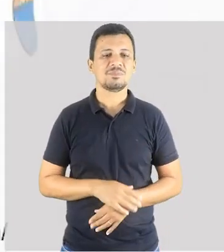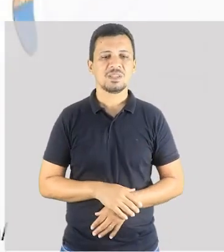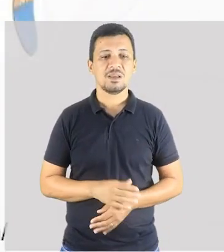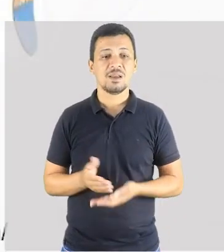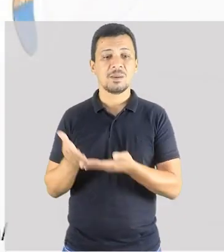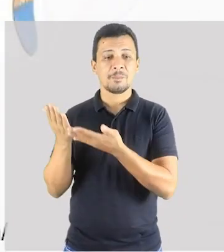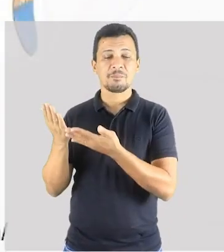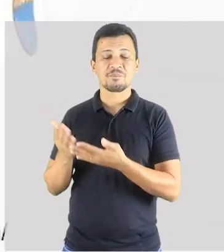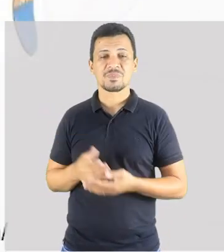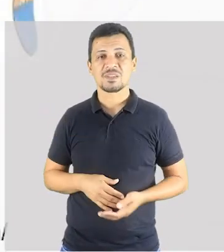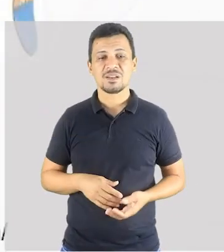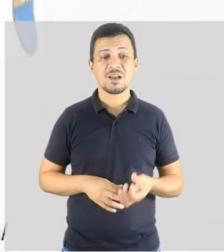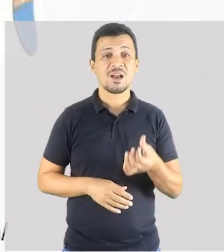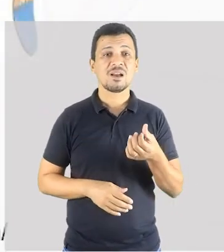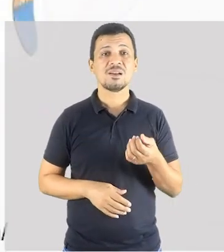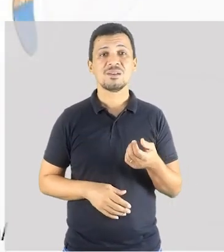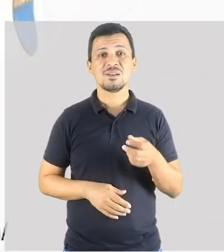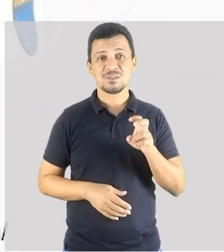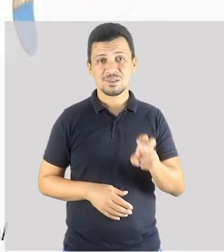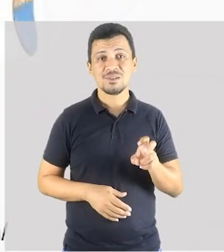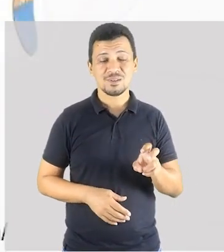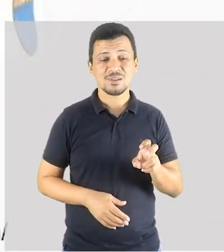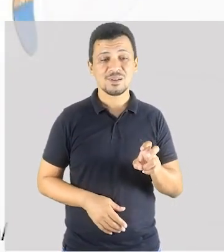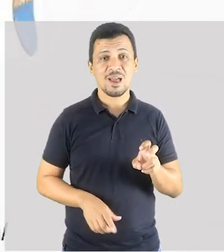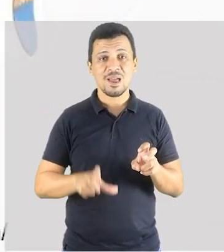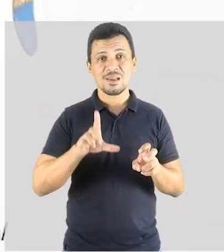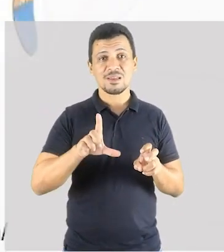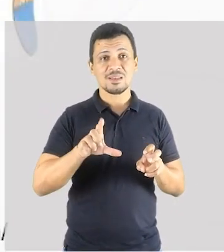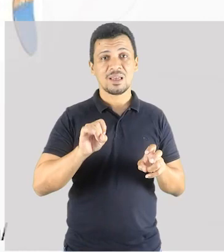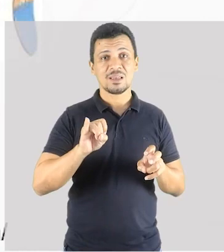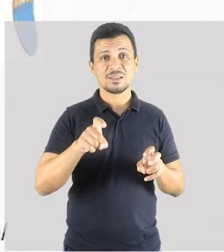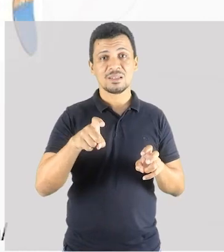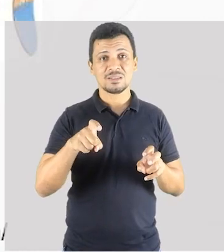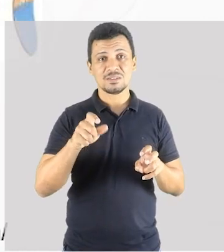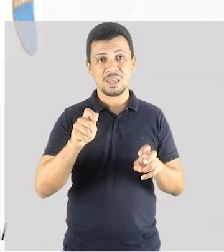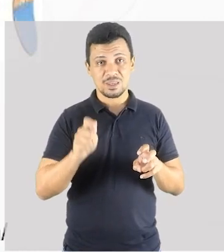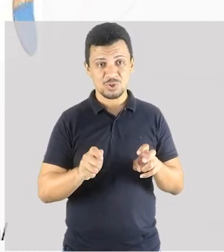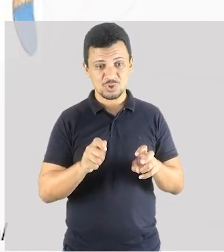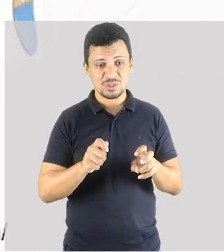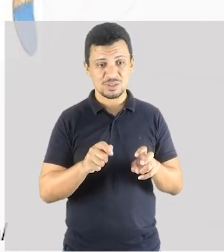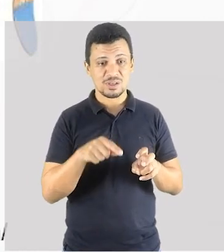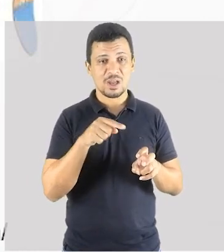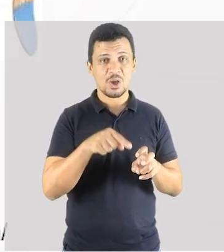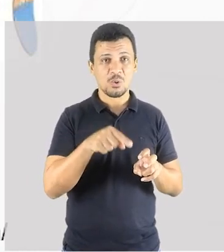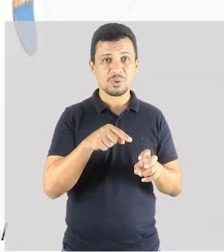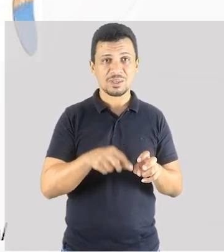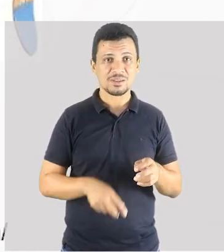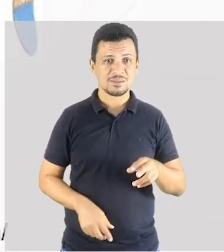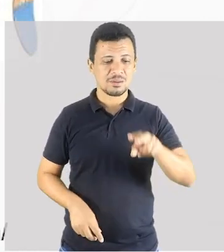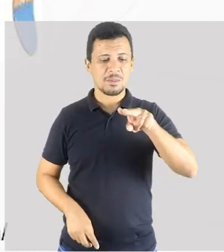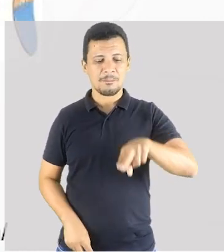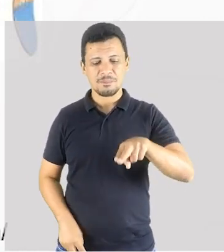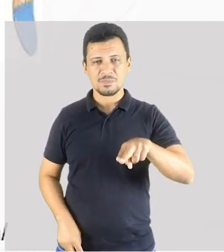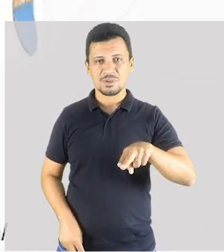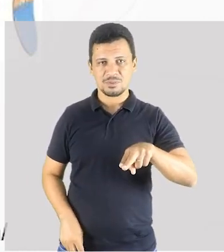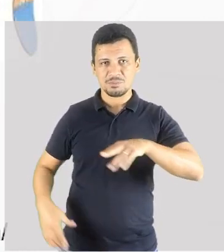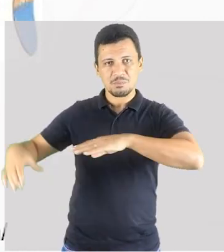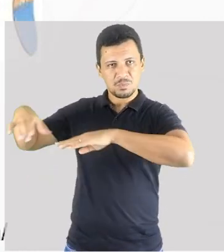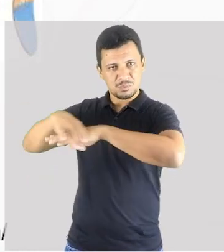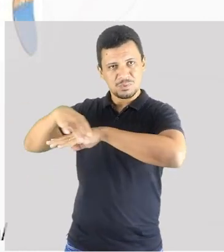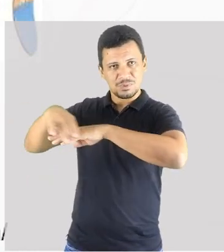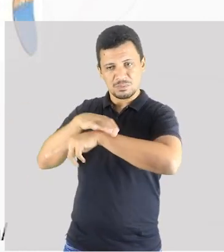Aqui vai ter a lixa, né? Que é o que permite uma maior aderência do